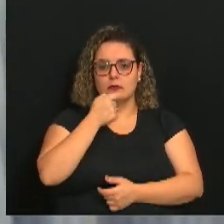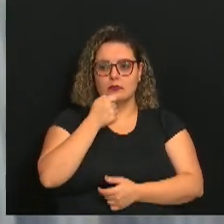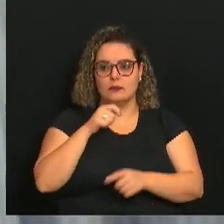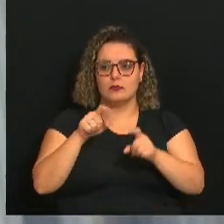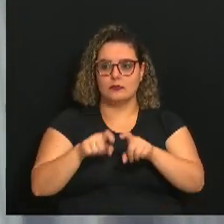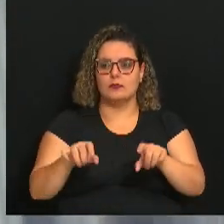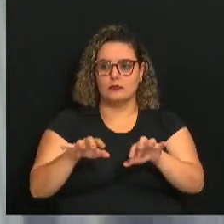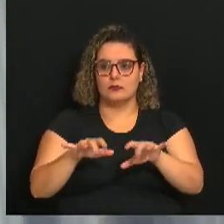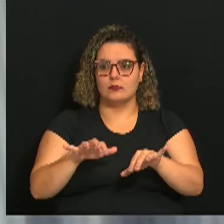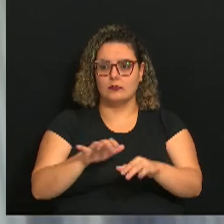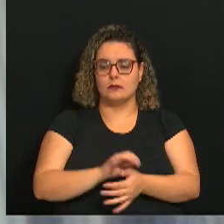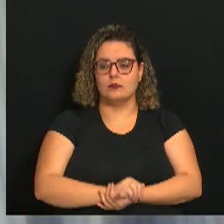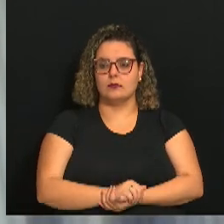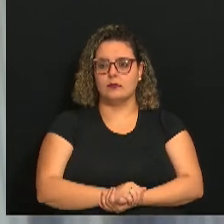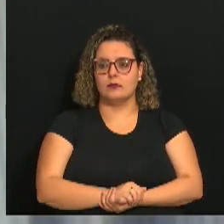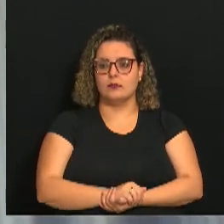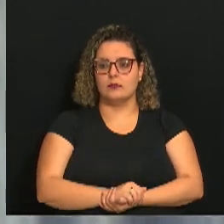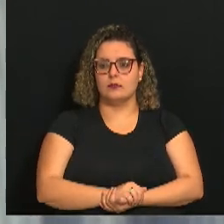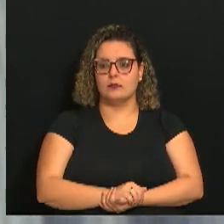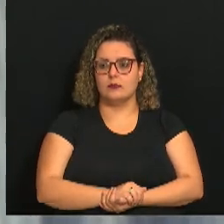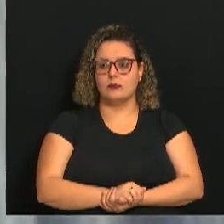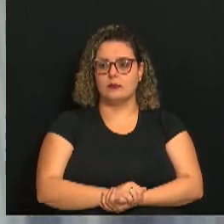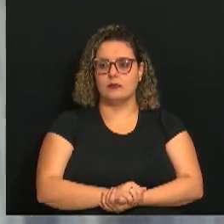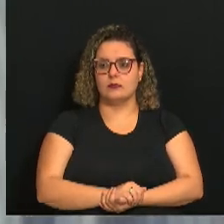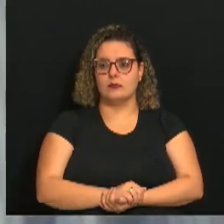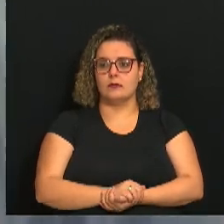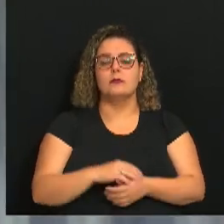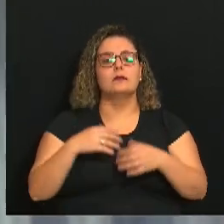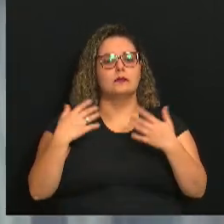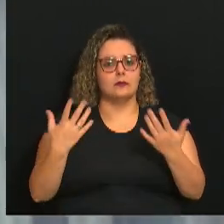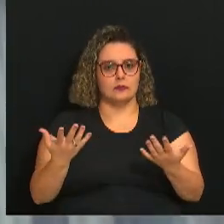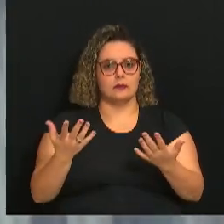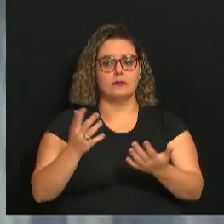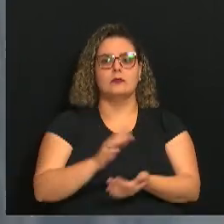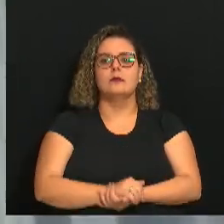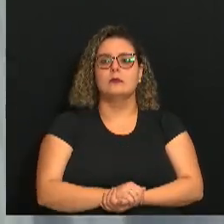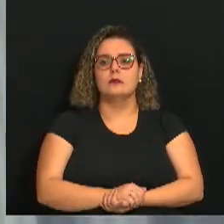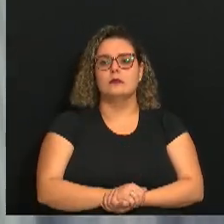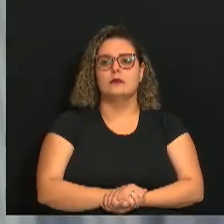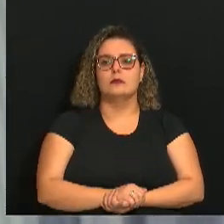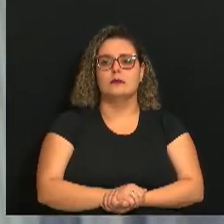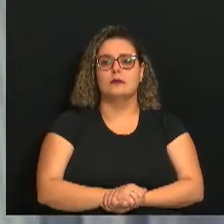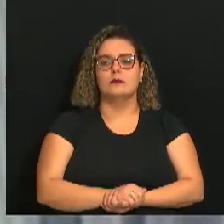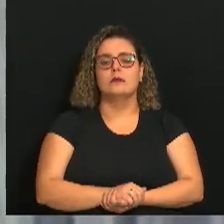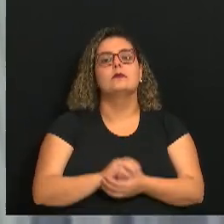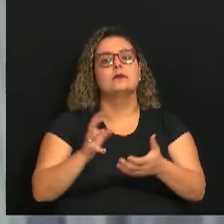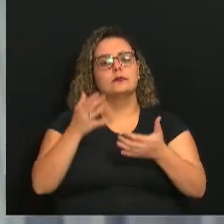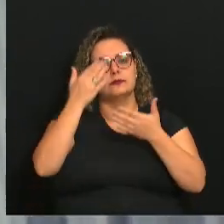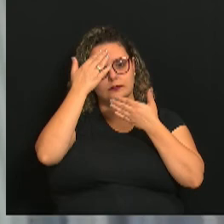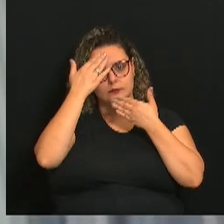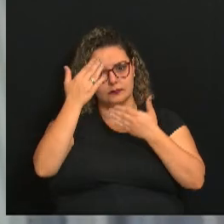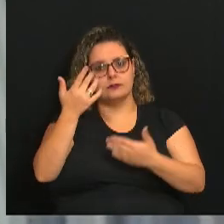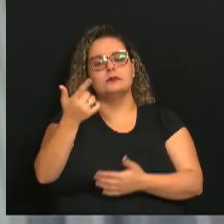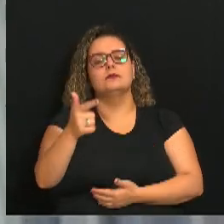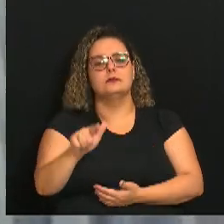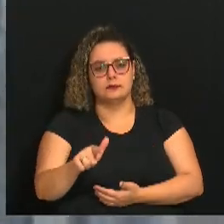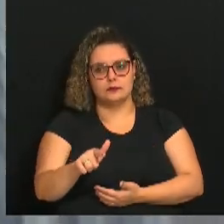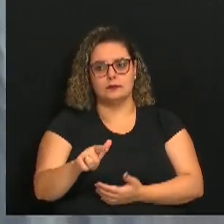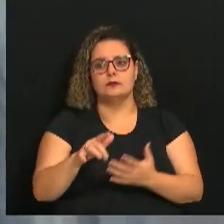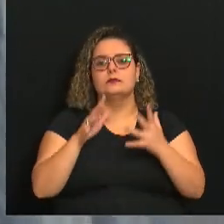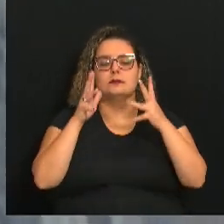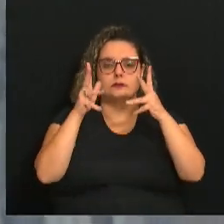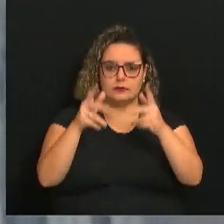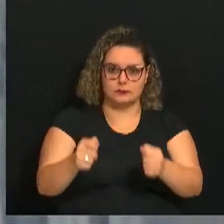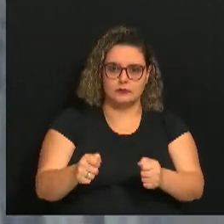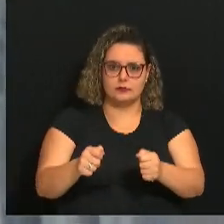computador. Mas tá bom. Gente, então, de qualquer forma, eu queria aqui agradecer mais uma vez, né, todo o